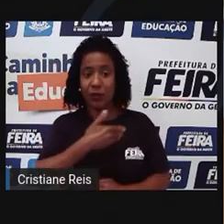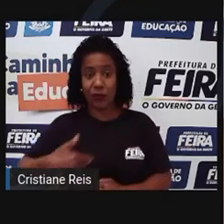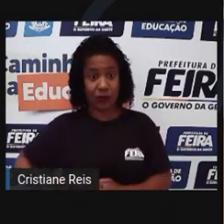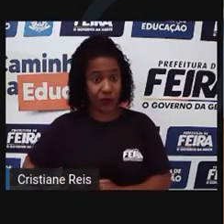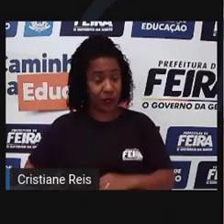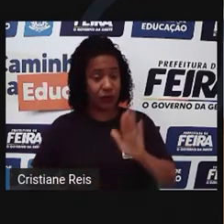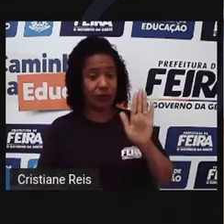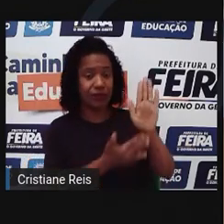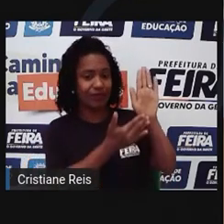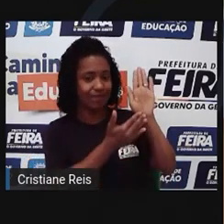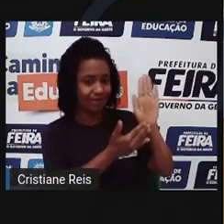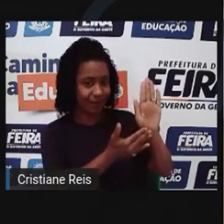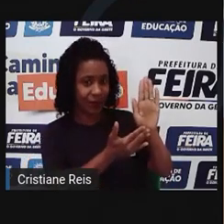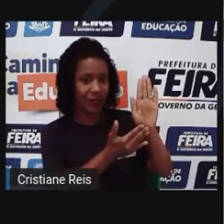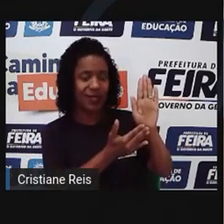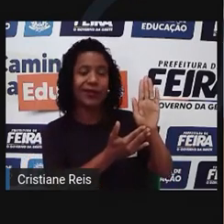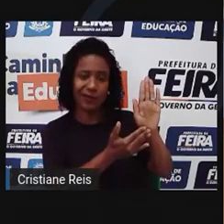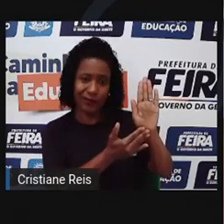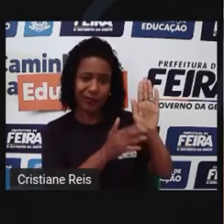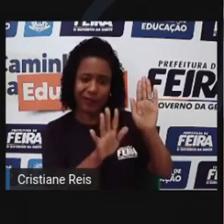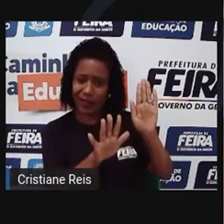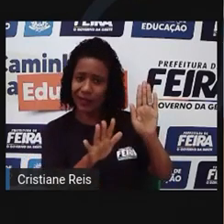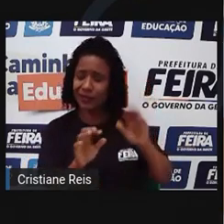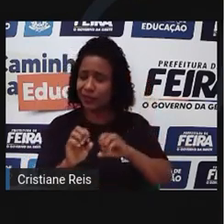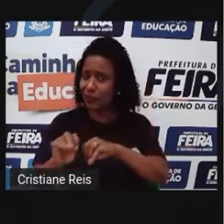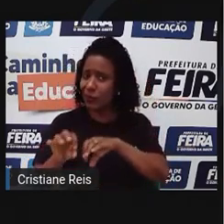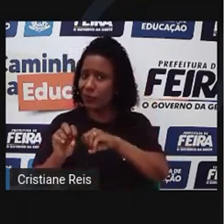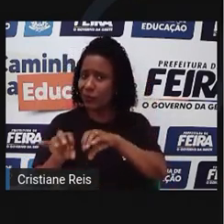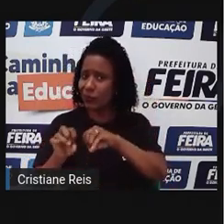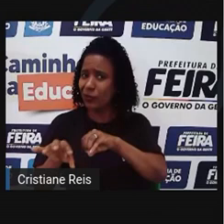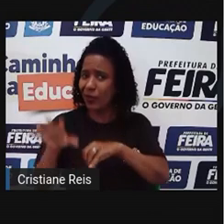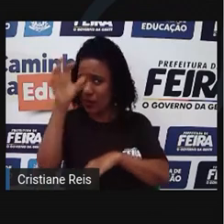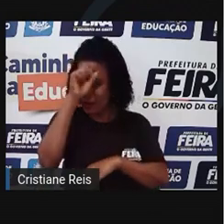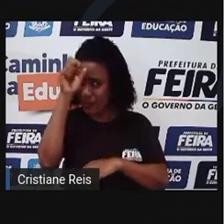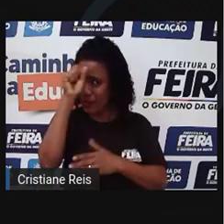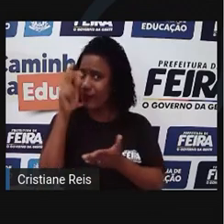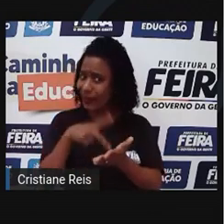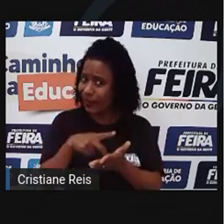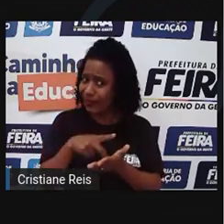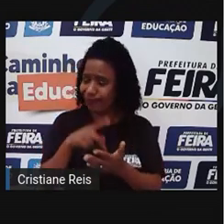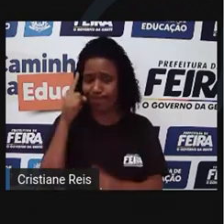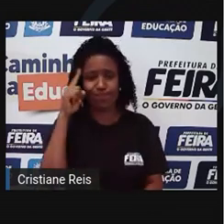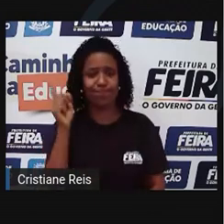não sei se elas são importantes para educar a sua população.